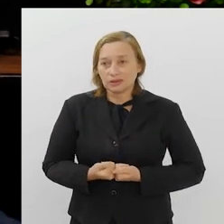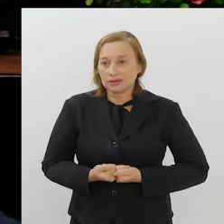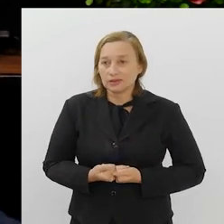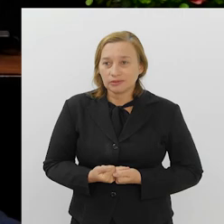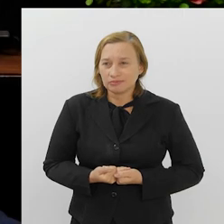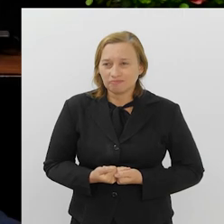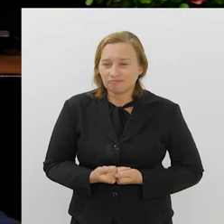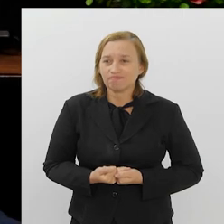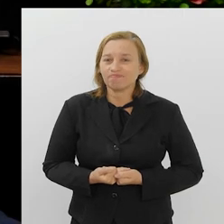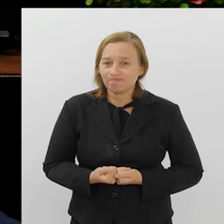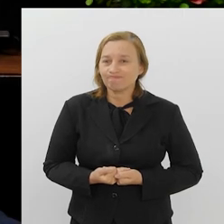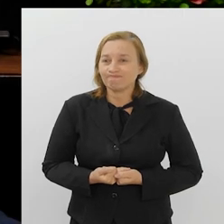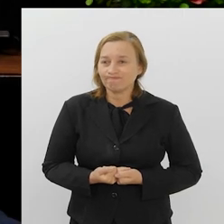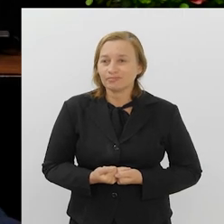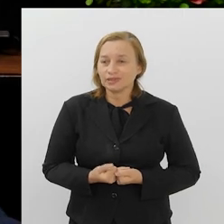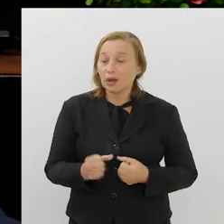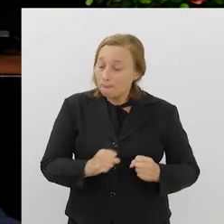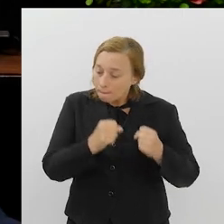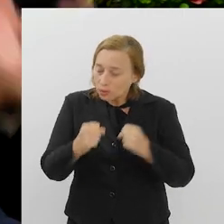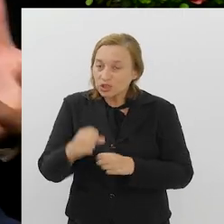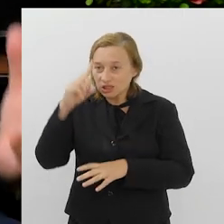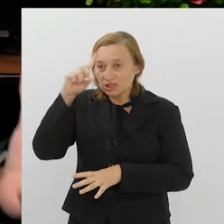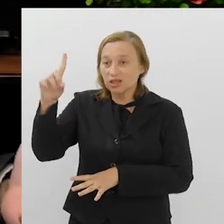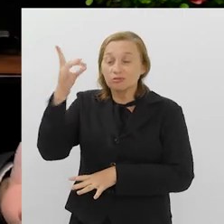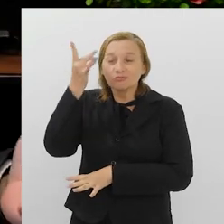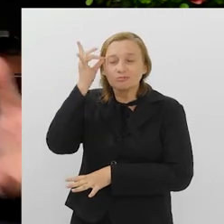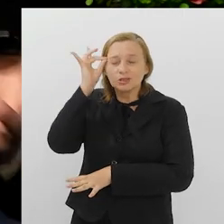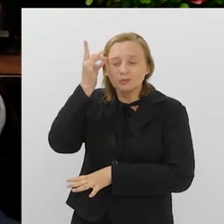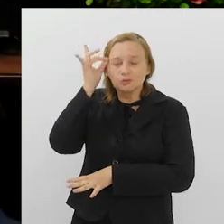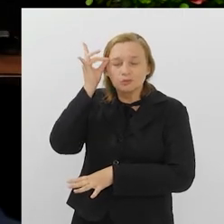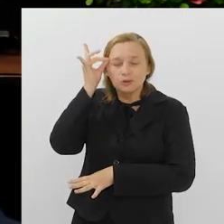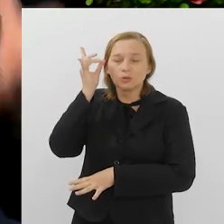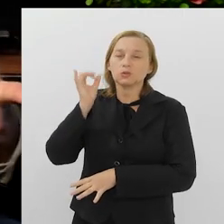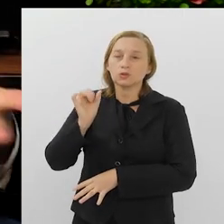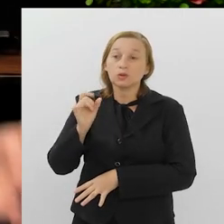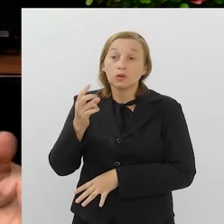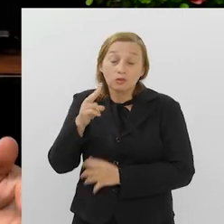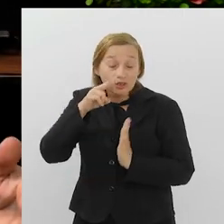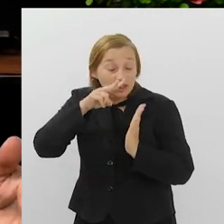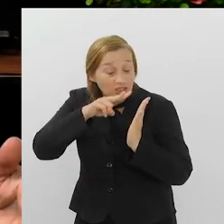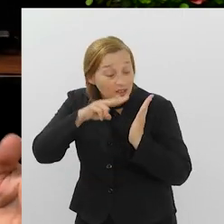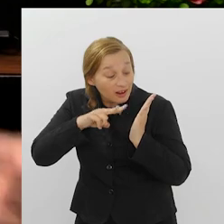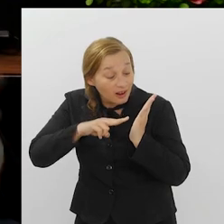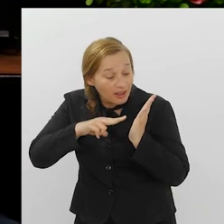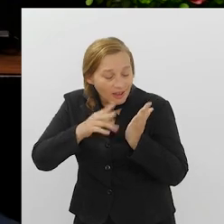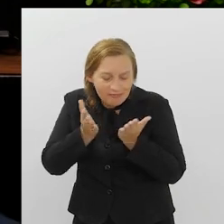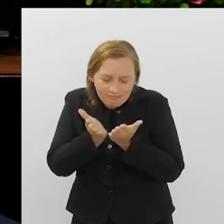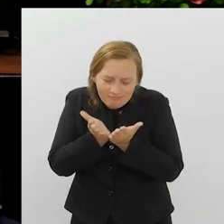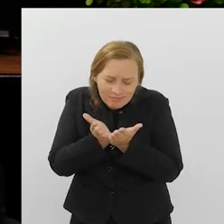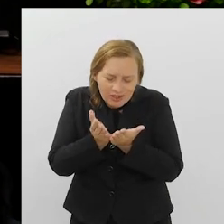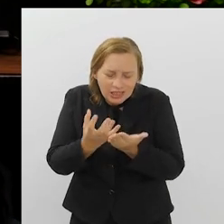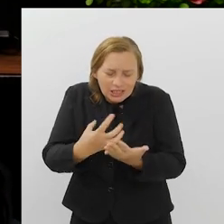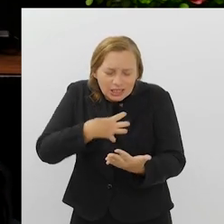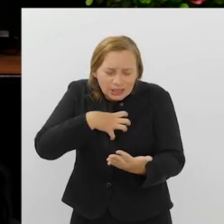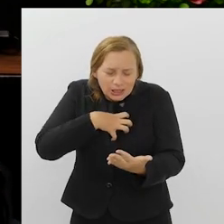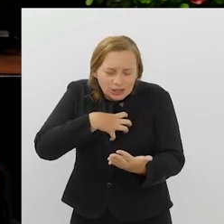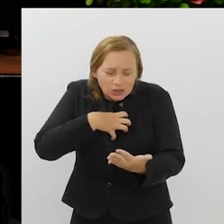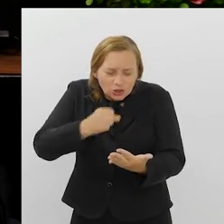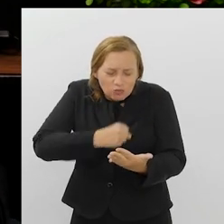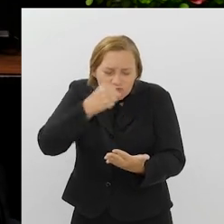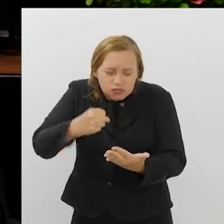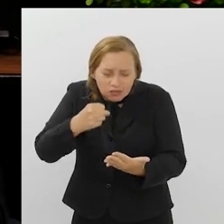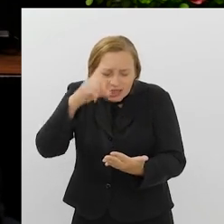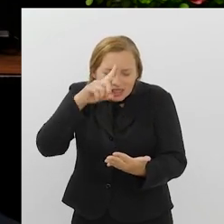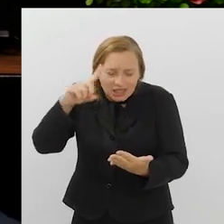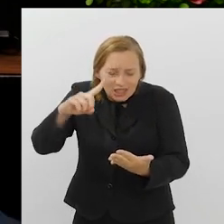eh bem bem de Deus né bem espiritual aquilo né quando a gente lê o livro A